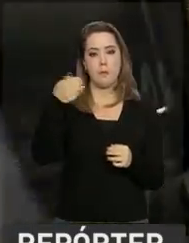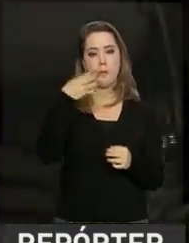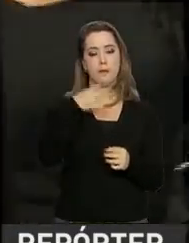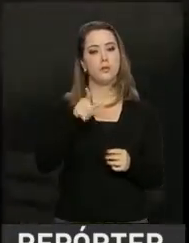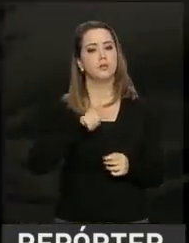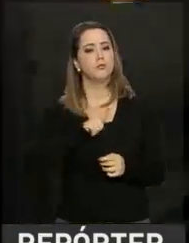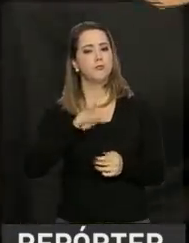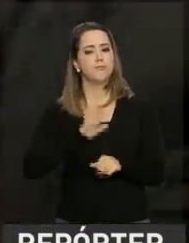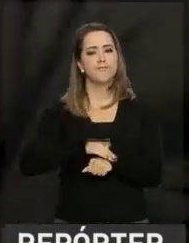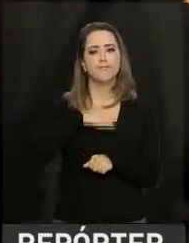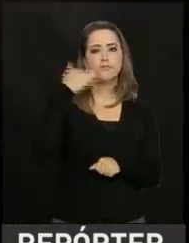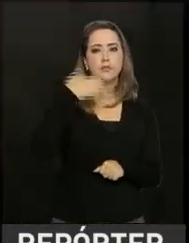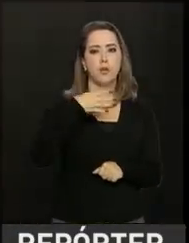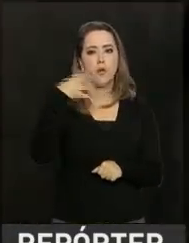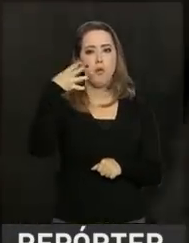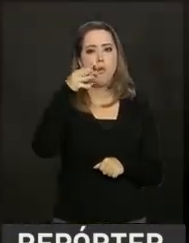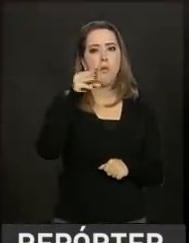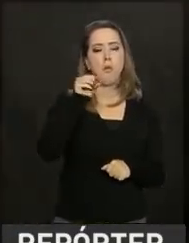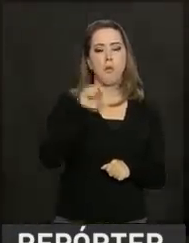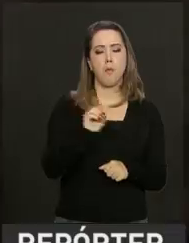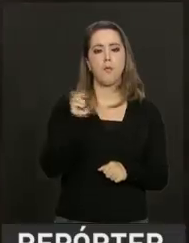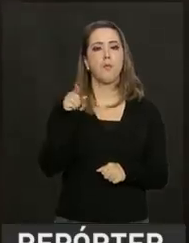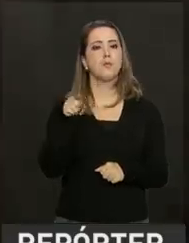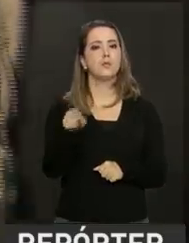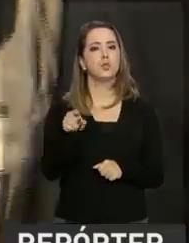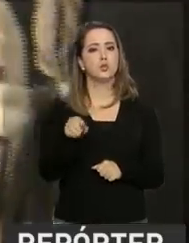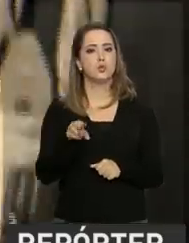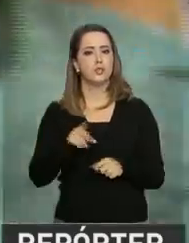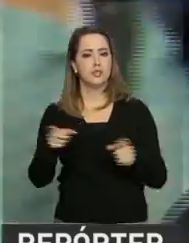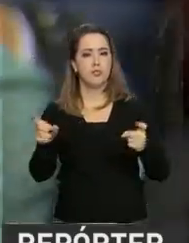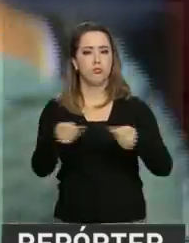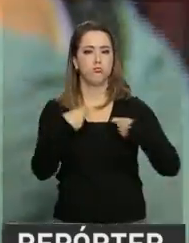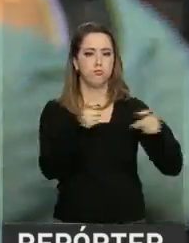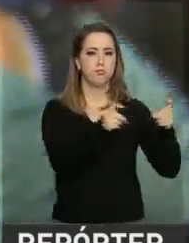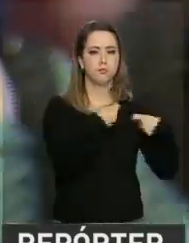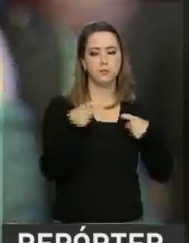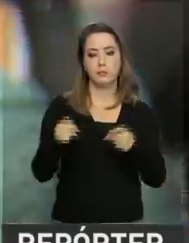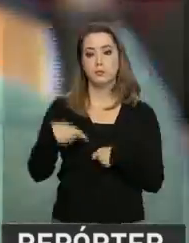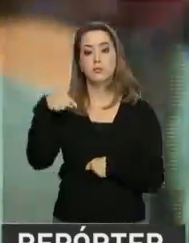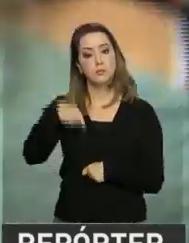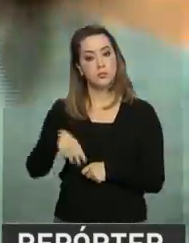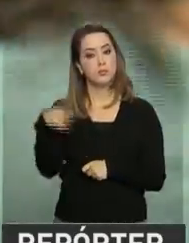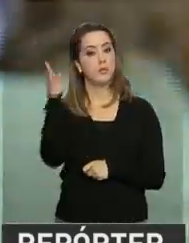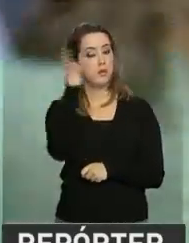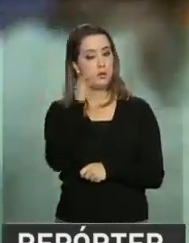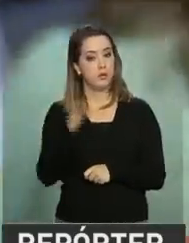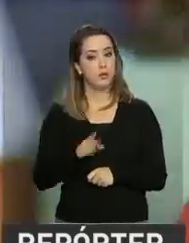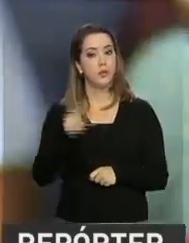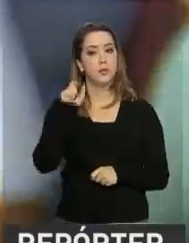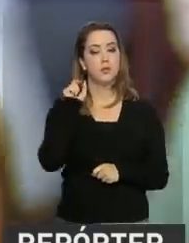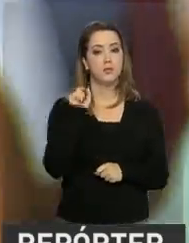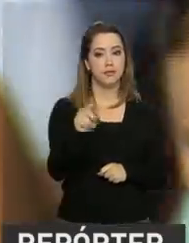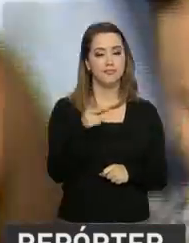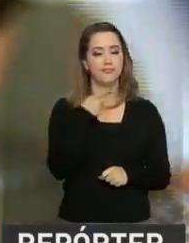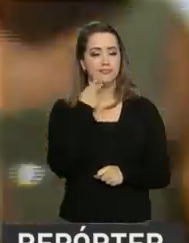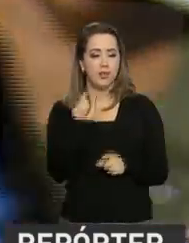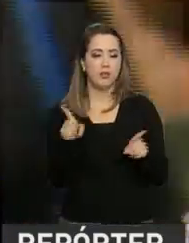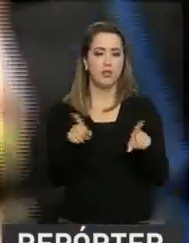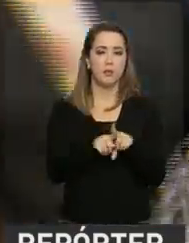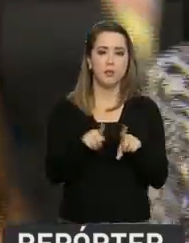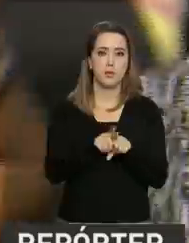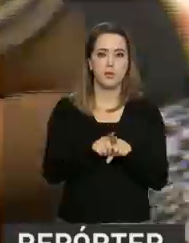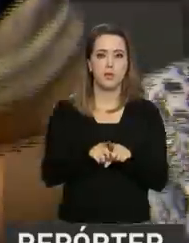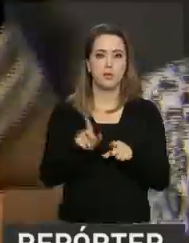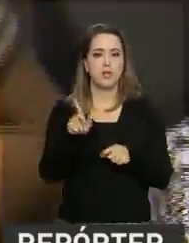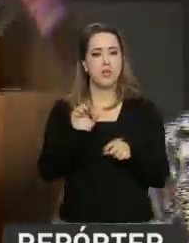foram registrados mais de 40.000 estupros no país o Fórum Brasileiro de segurança pública faz a ressalva de que em